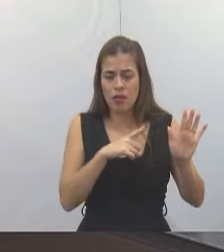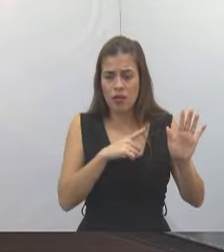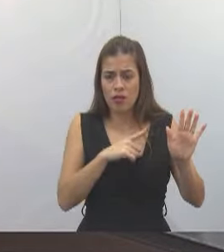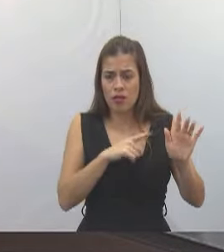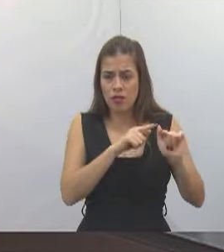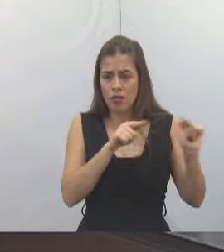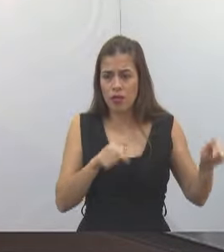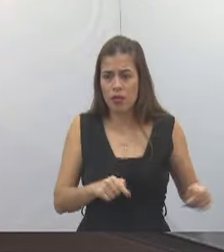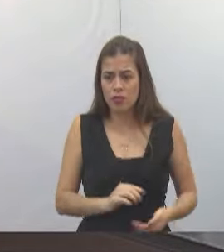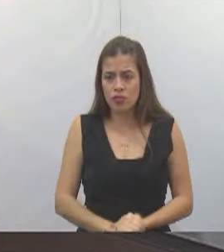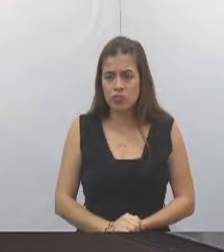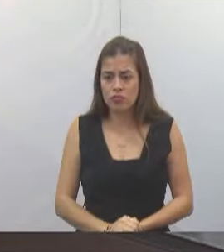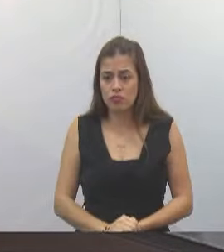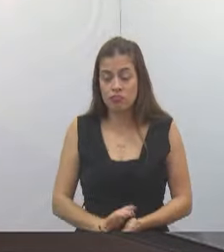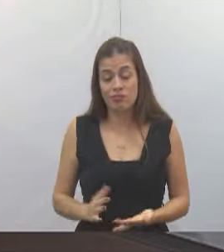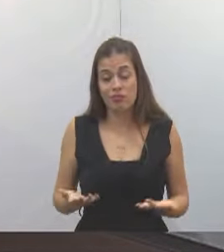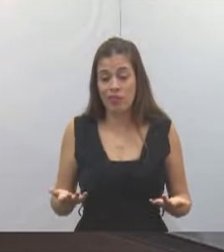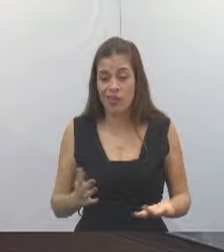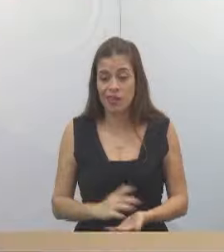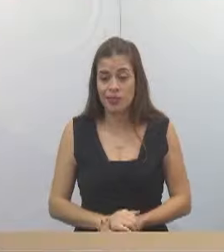porta do meu gabinete. É isso.